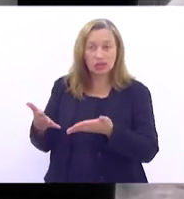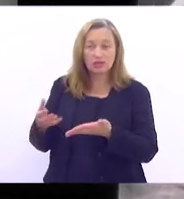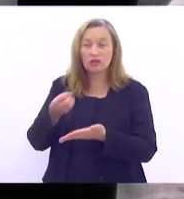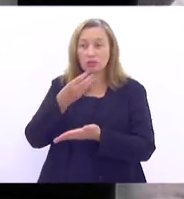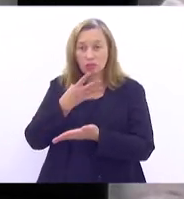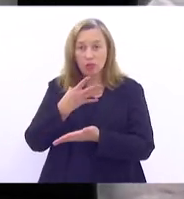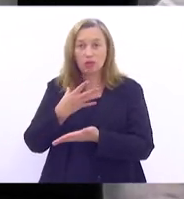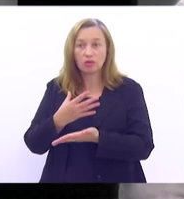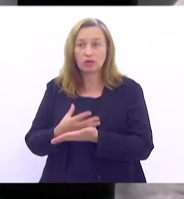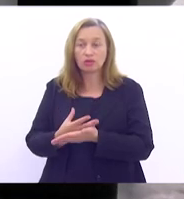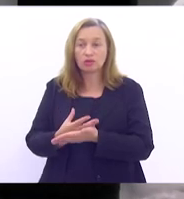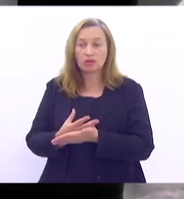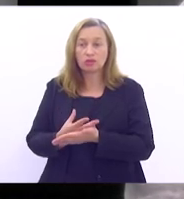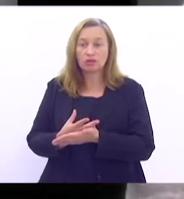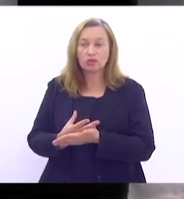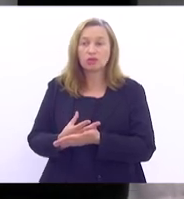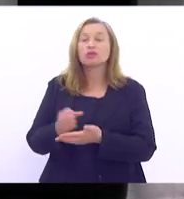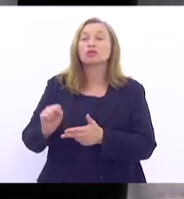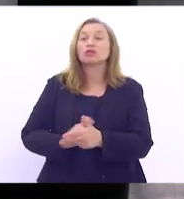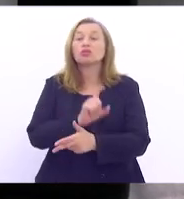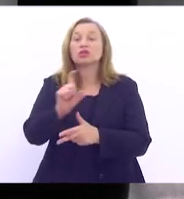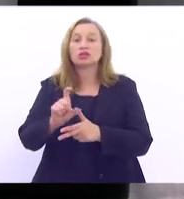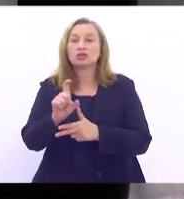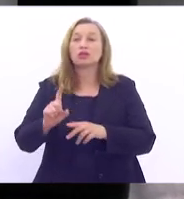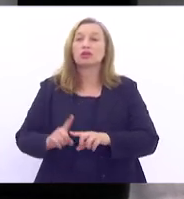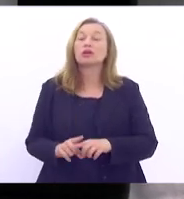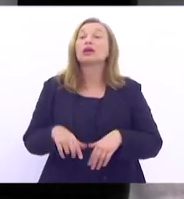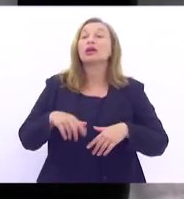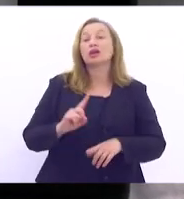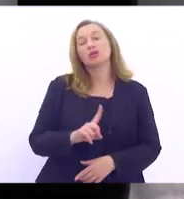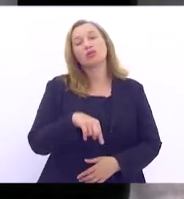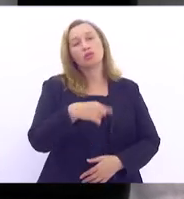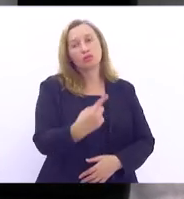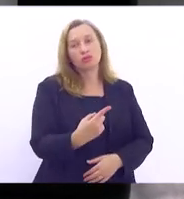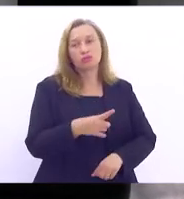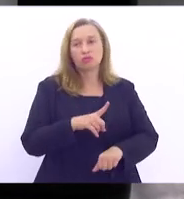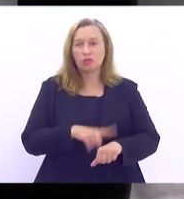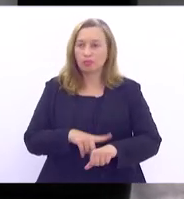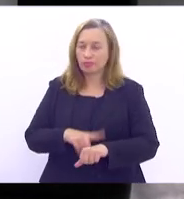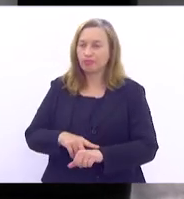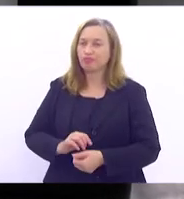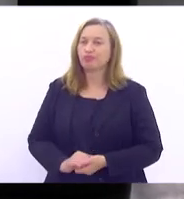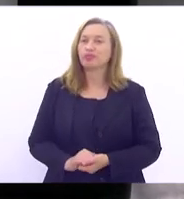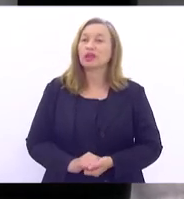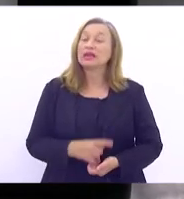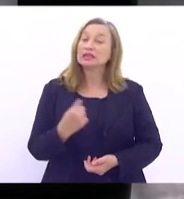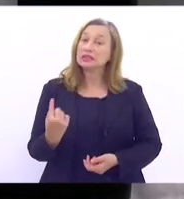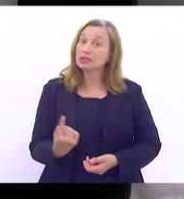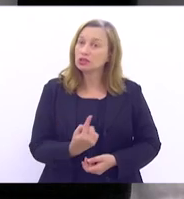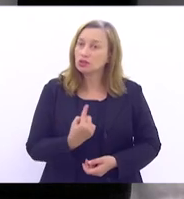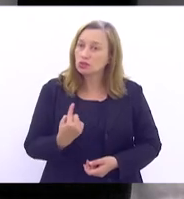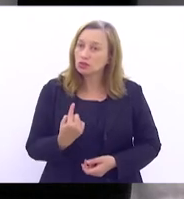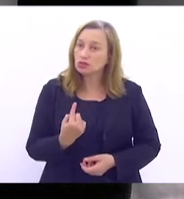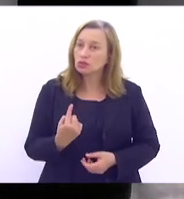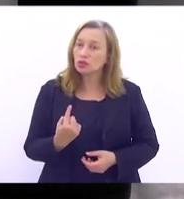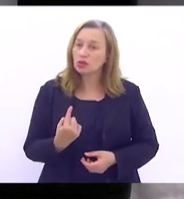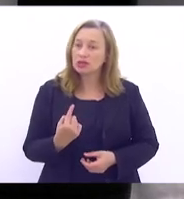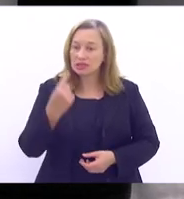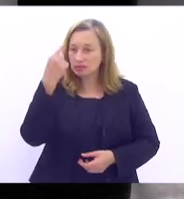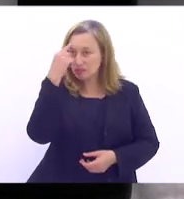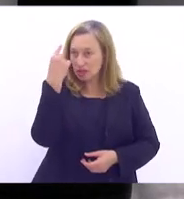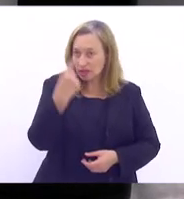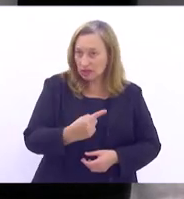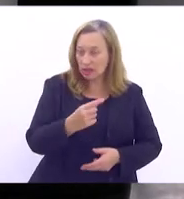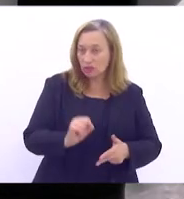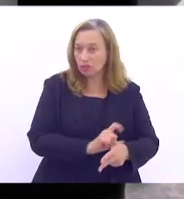de iniciativa privativa do Poder Executivo. E, por outro lado, se nós autorizarmos o Executivo a fazer